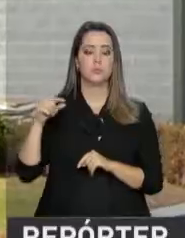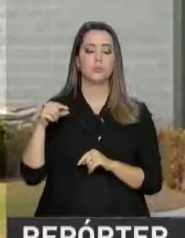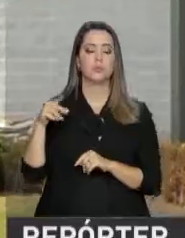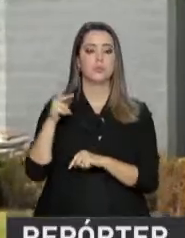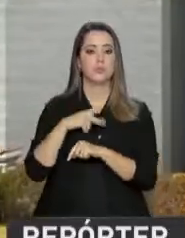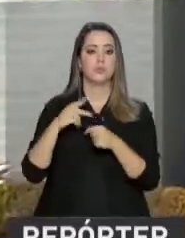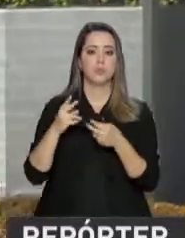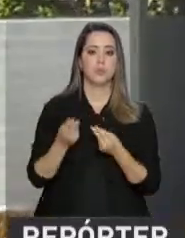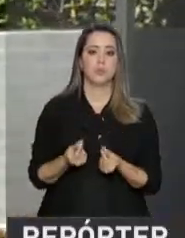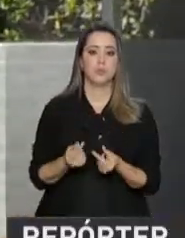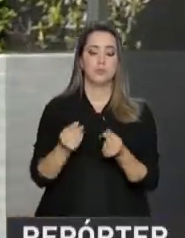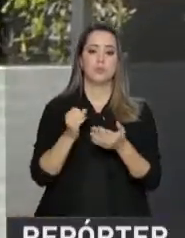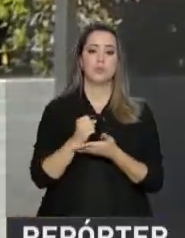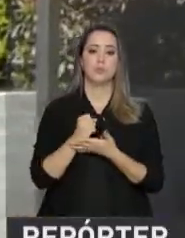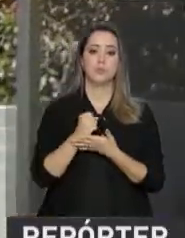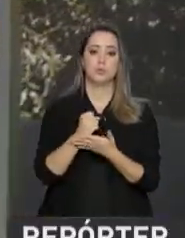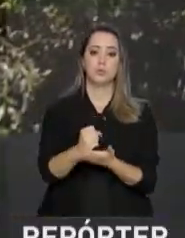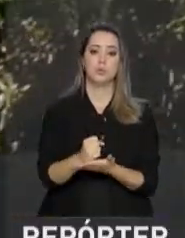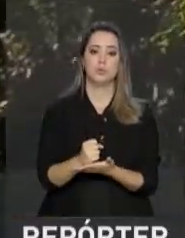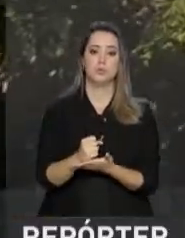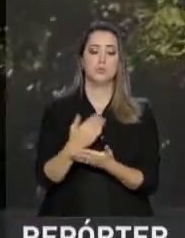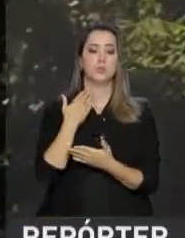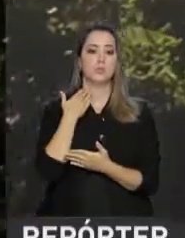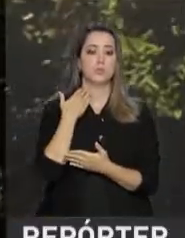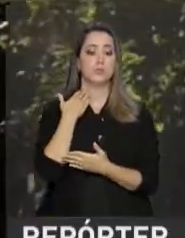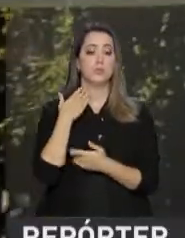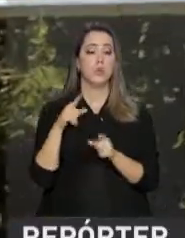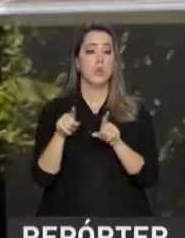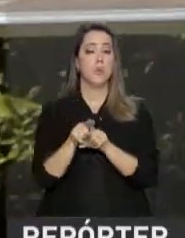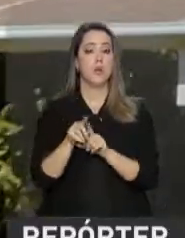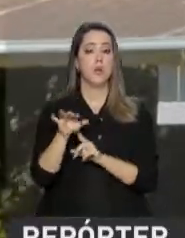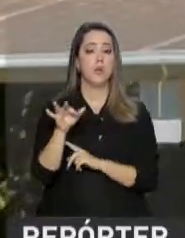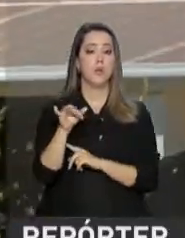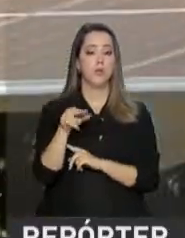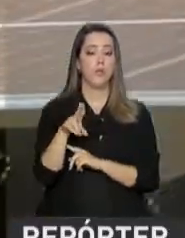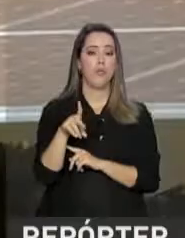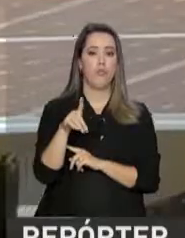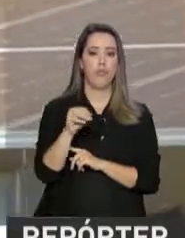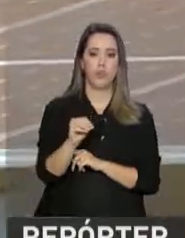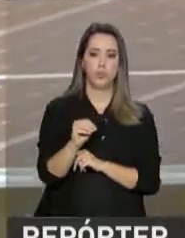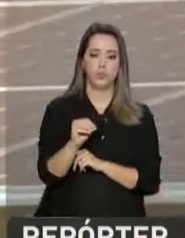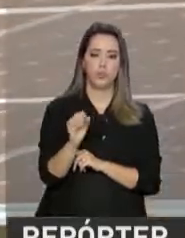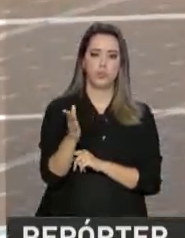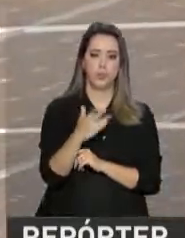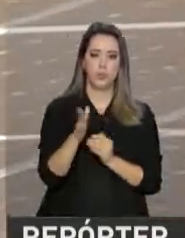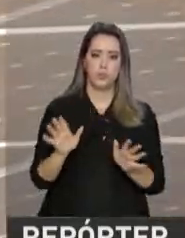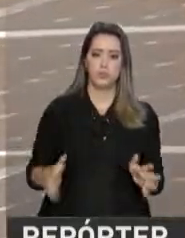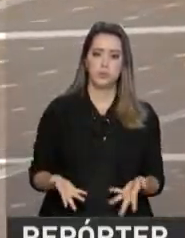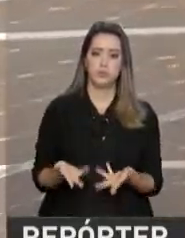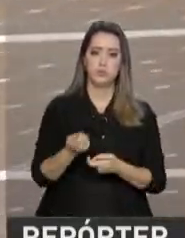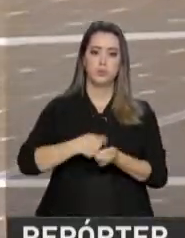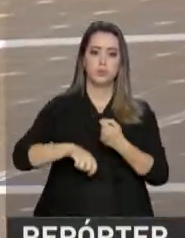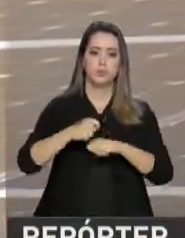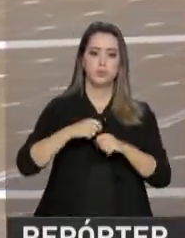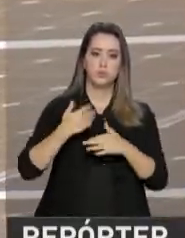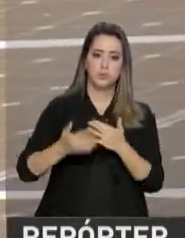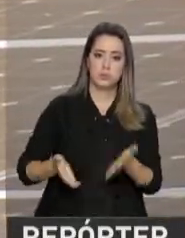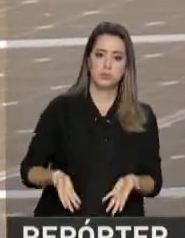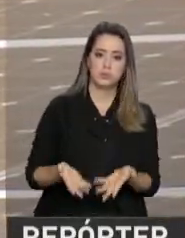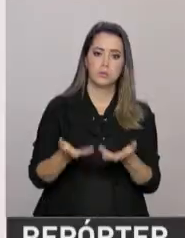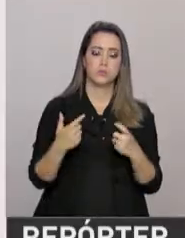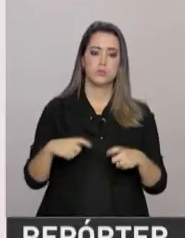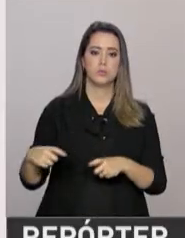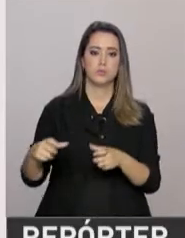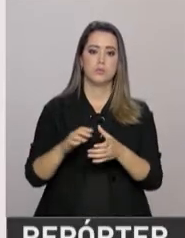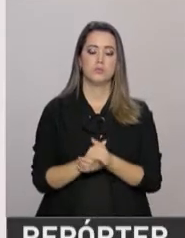recursos serão disponibilizados pelos fundos constitucionais que têm a função de aquecer a economia e estimular o desenvolvimento regional